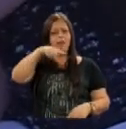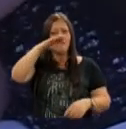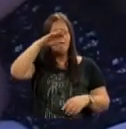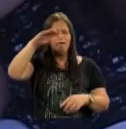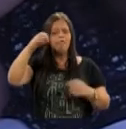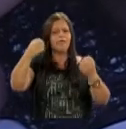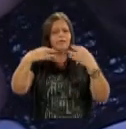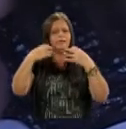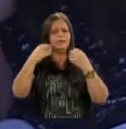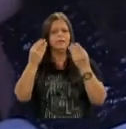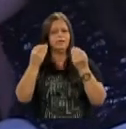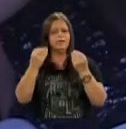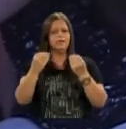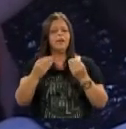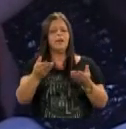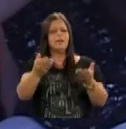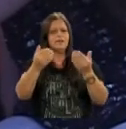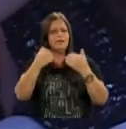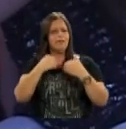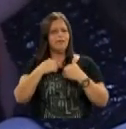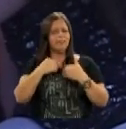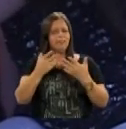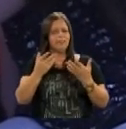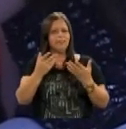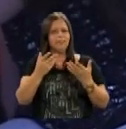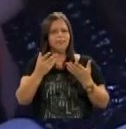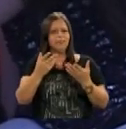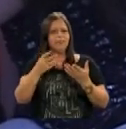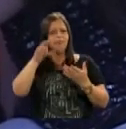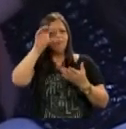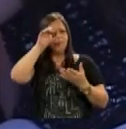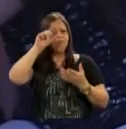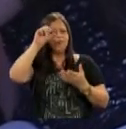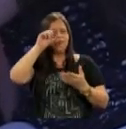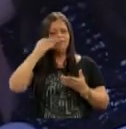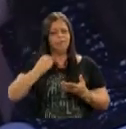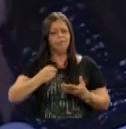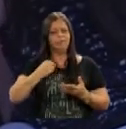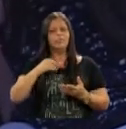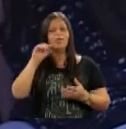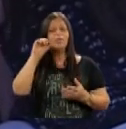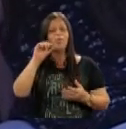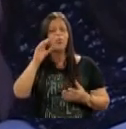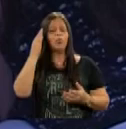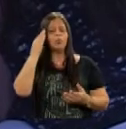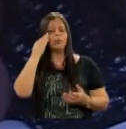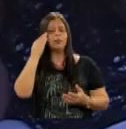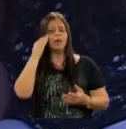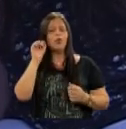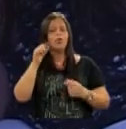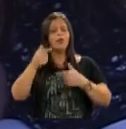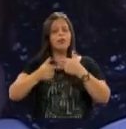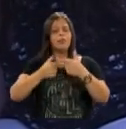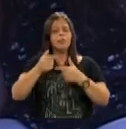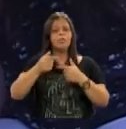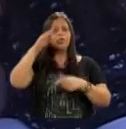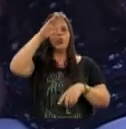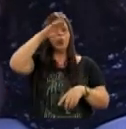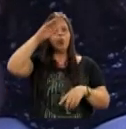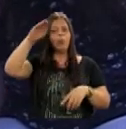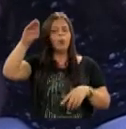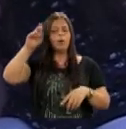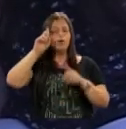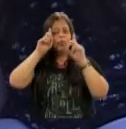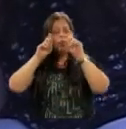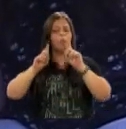e nos dão uma lição de vida ii e poucos sabem o que que é trabalhar com um aluno com